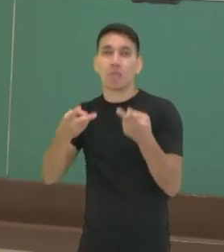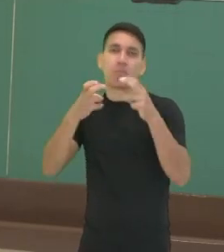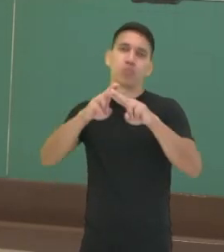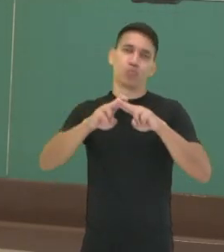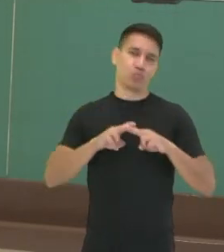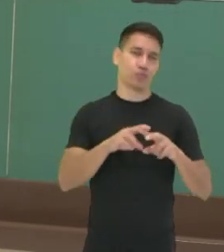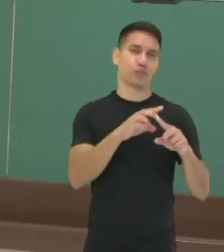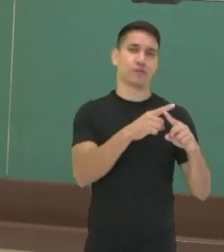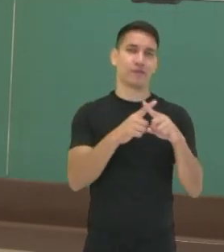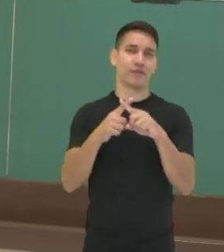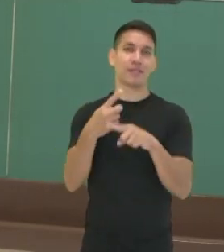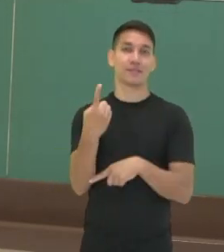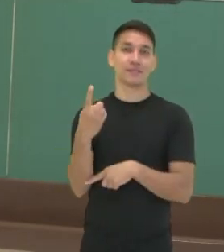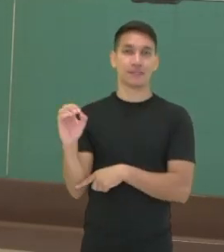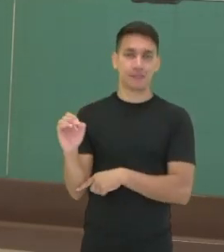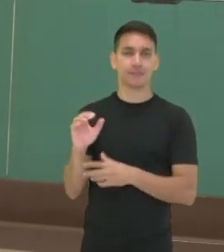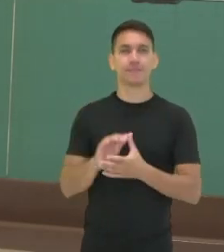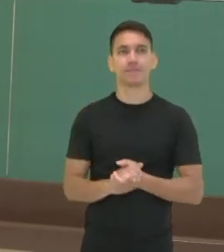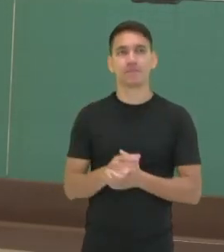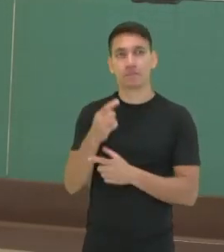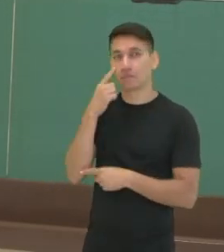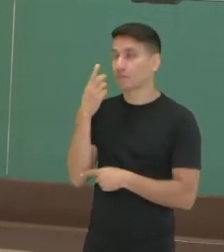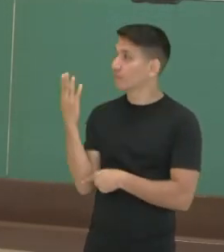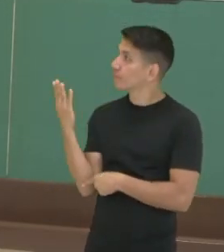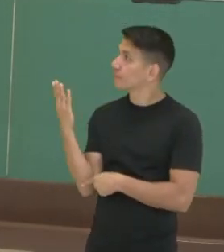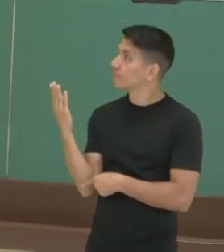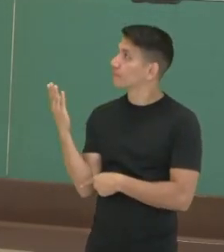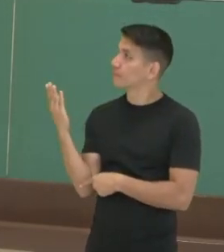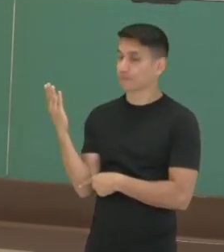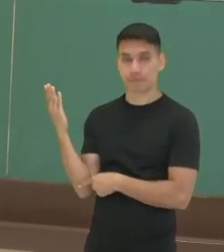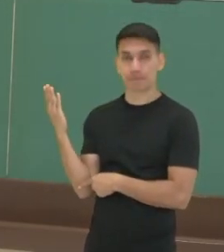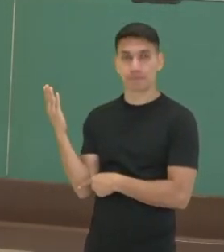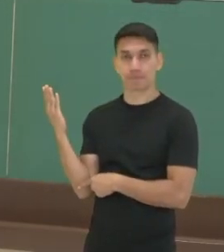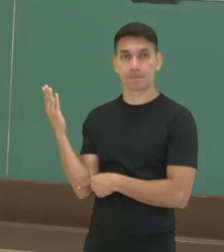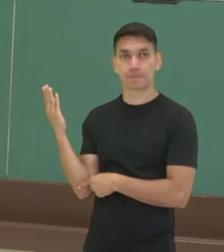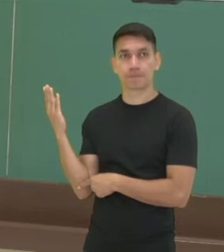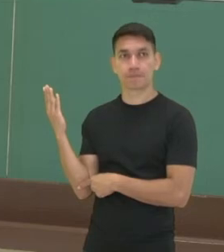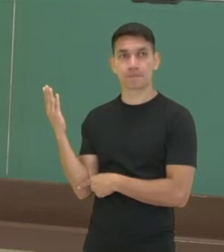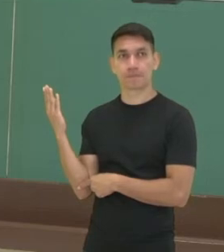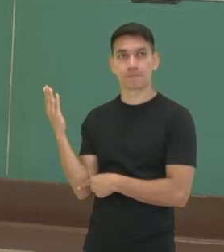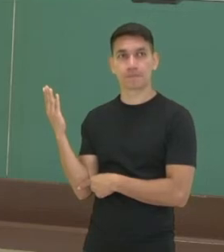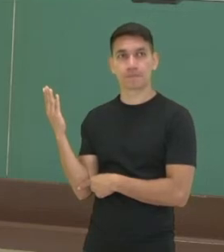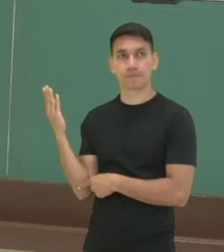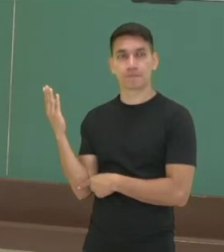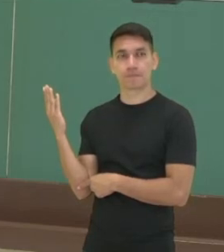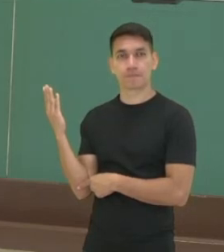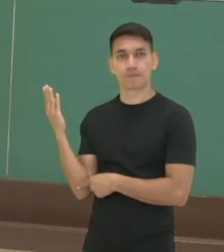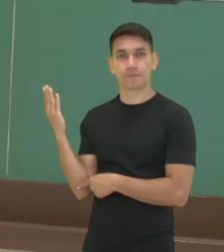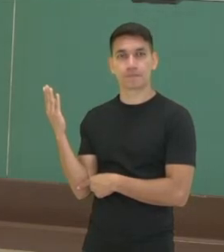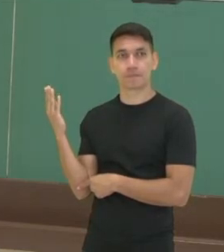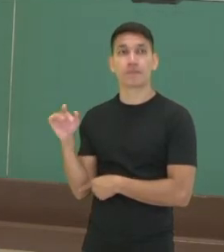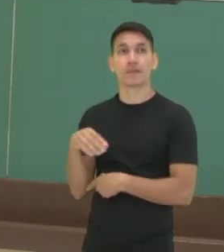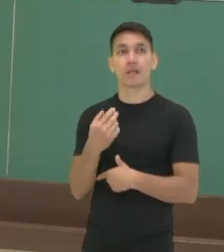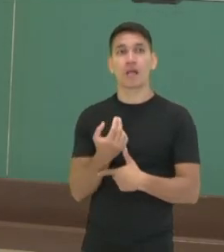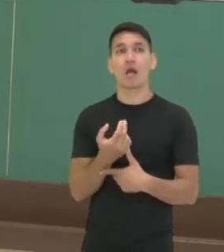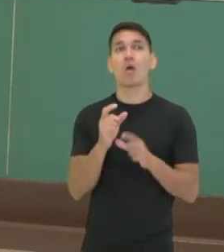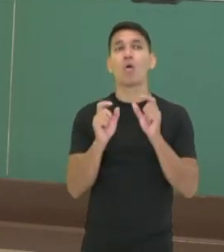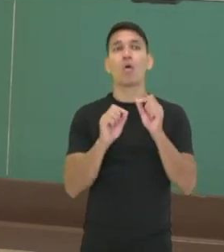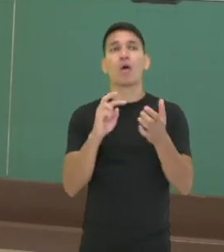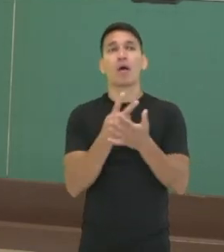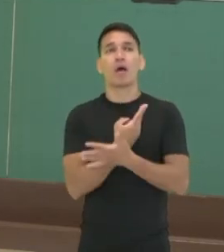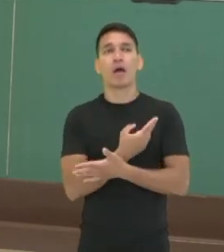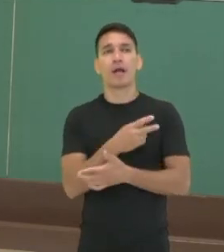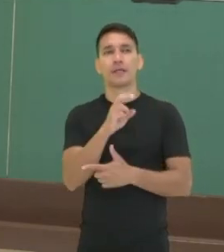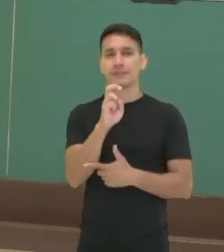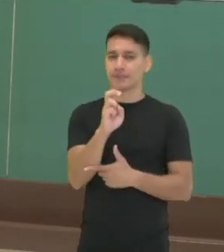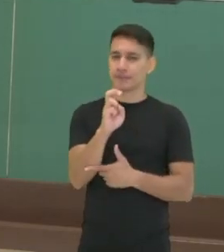Aí, faz essa multiplicação, 8,25 vezes 100 vai dar 825, 5 vezes 100 vai dar 500. Vamos fazer essa